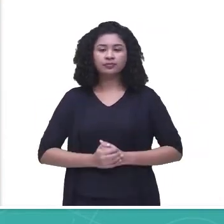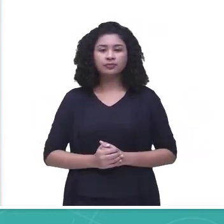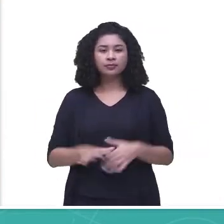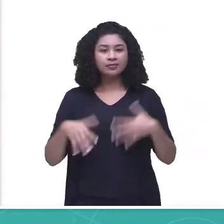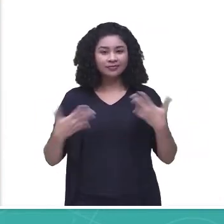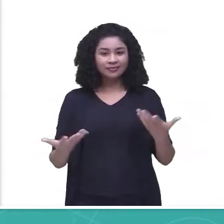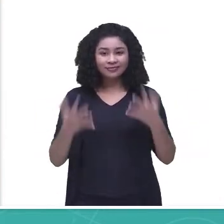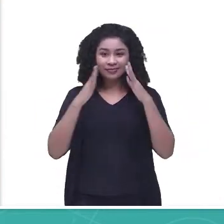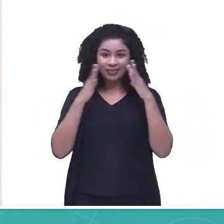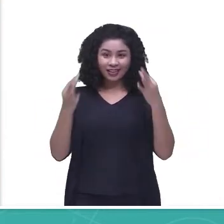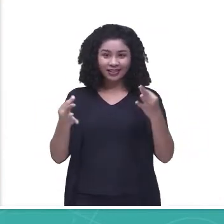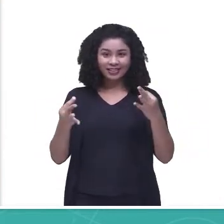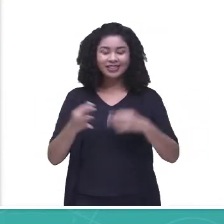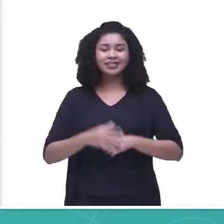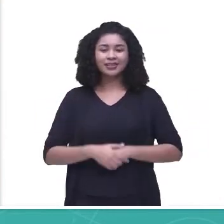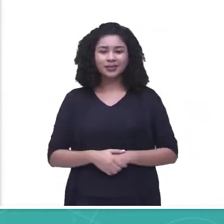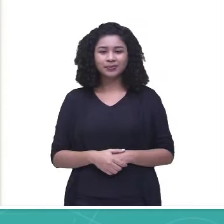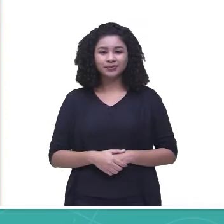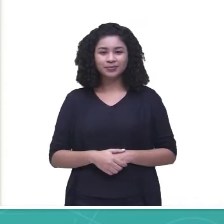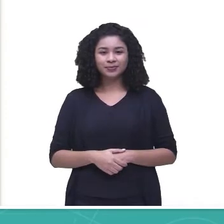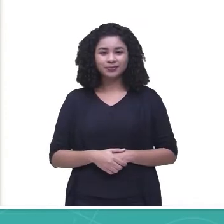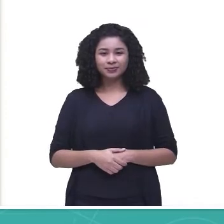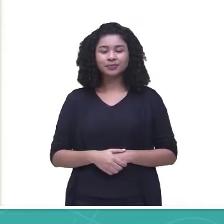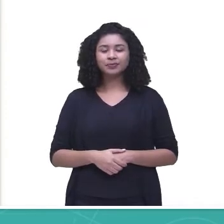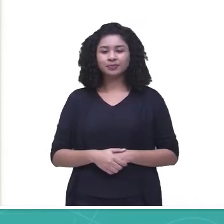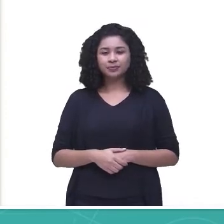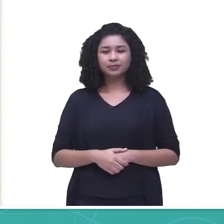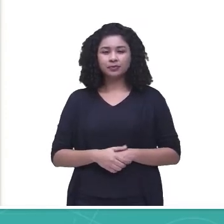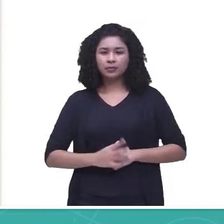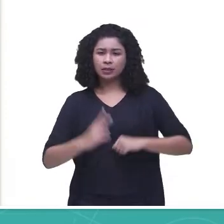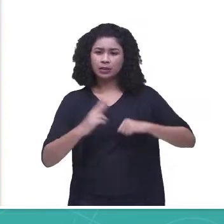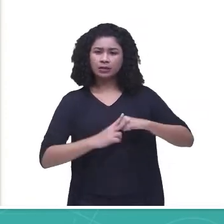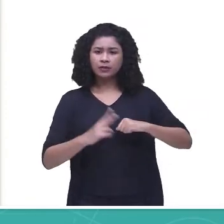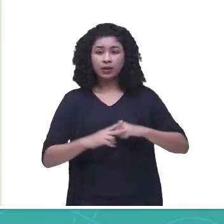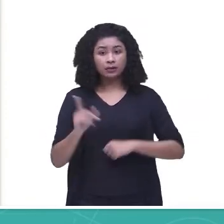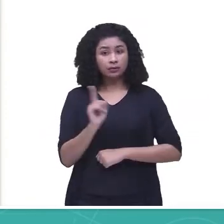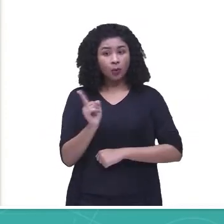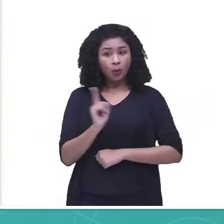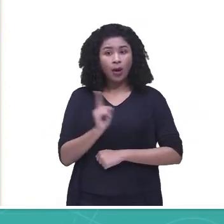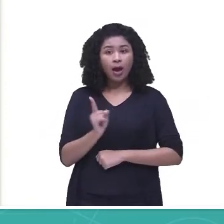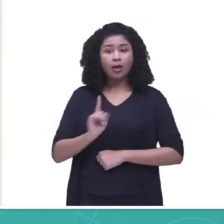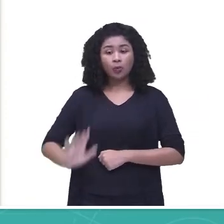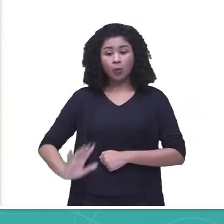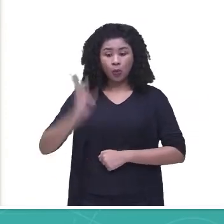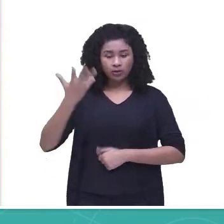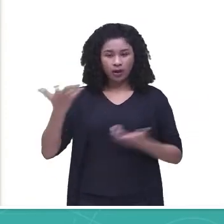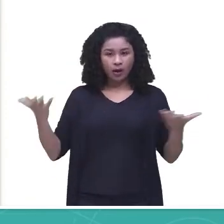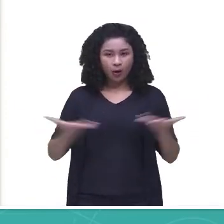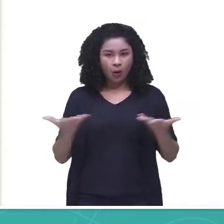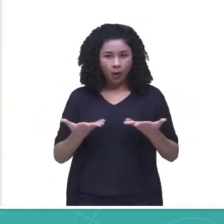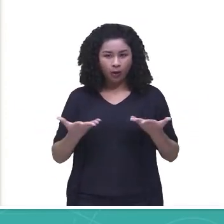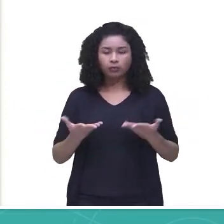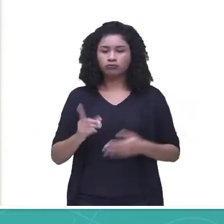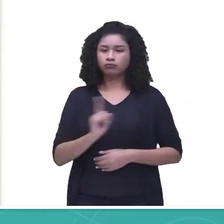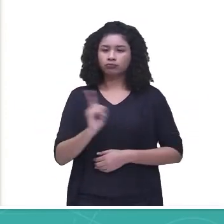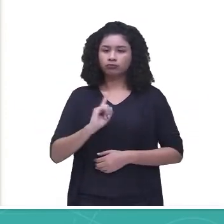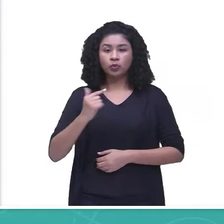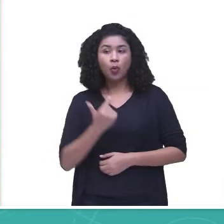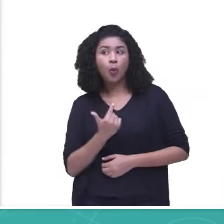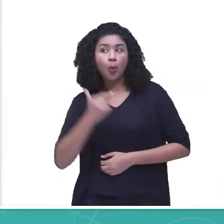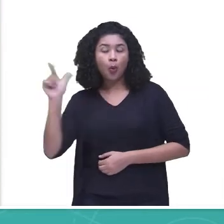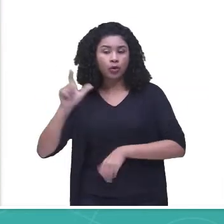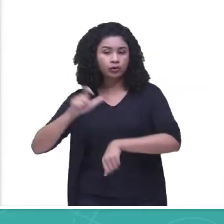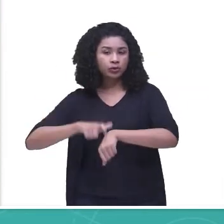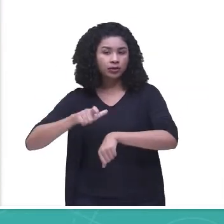Present não diz respeito ao exato momento em que uma ação está acontecendo, como agora, tá certo? É um outro tempo